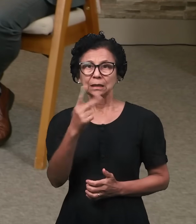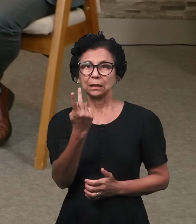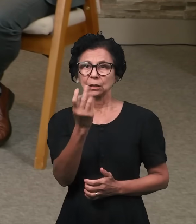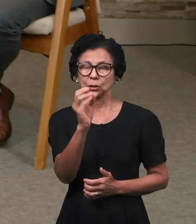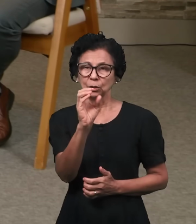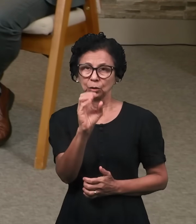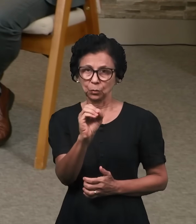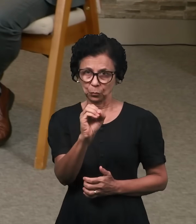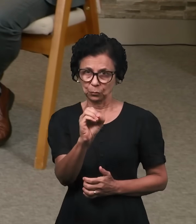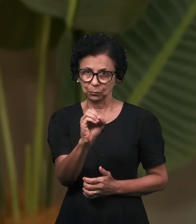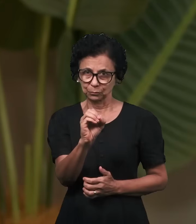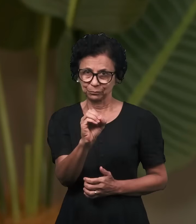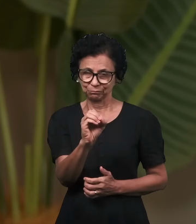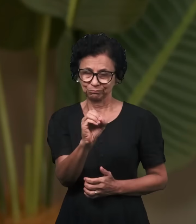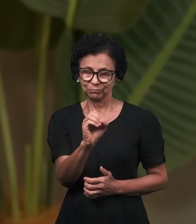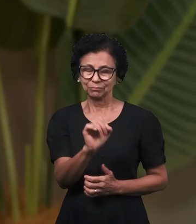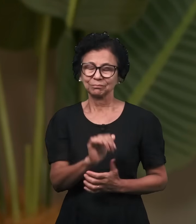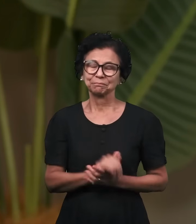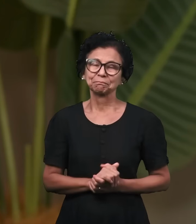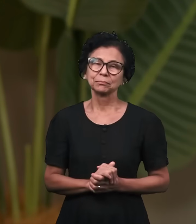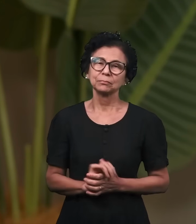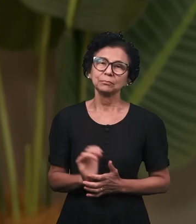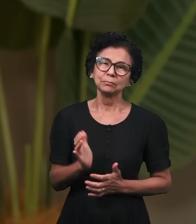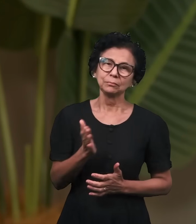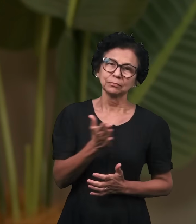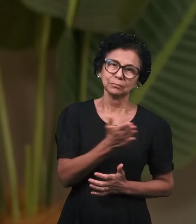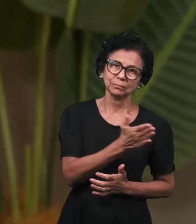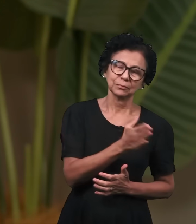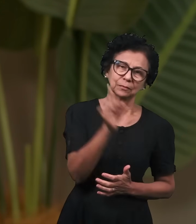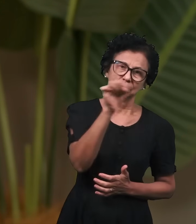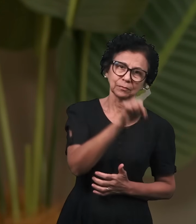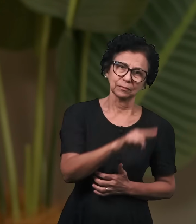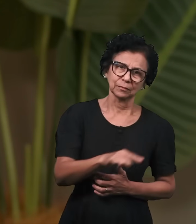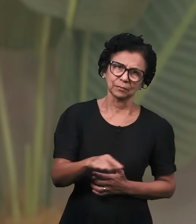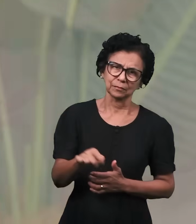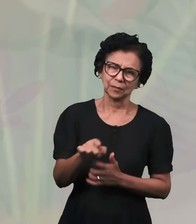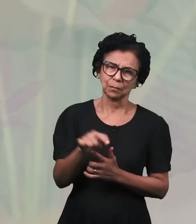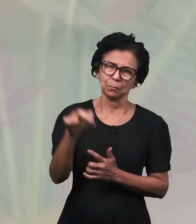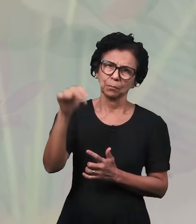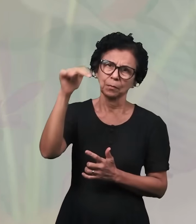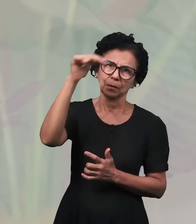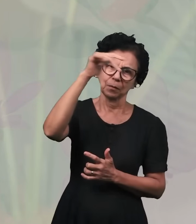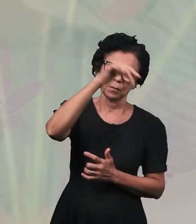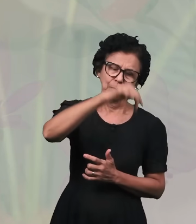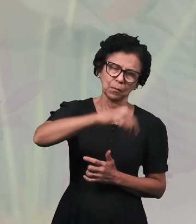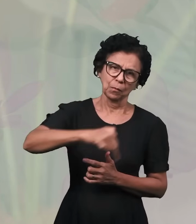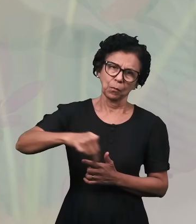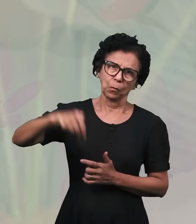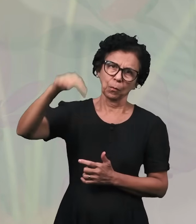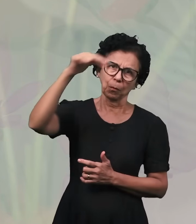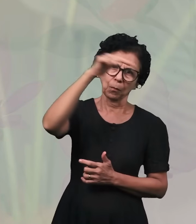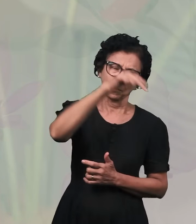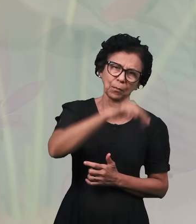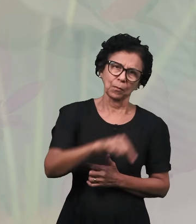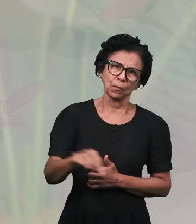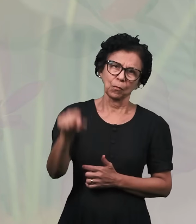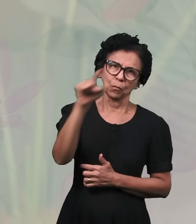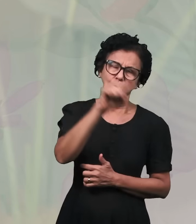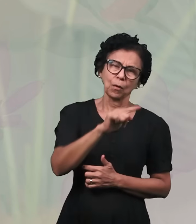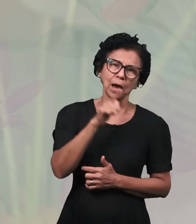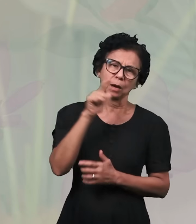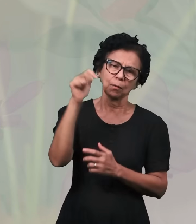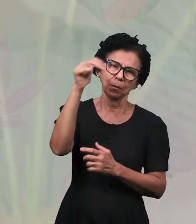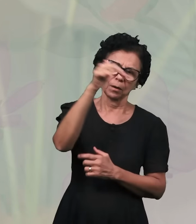agora, o salmista diz assim, 52:8, mas eu sou como oliveira verde